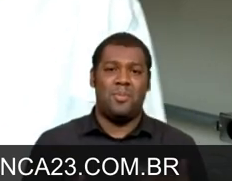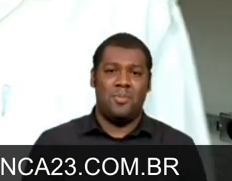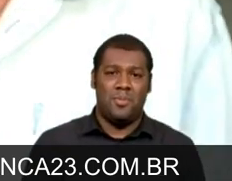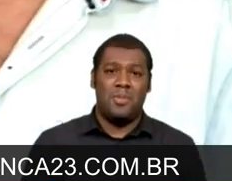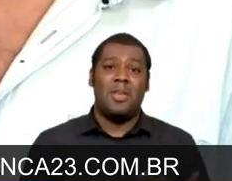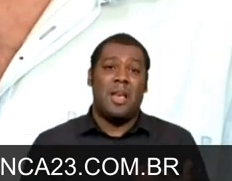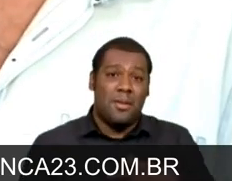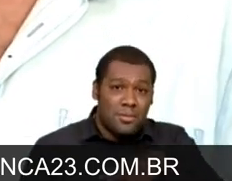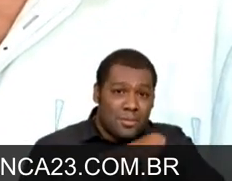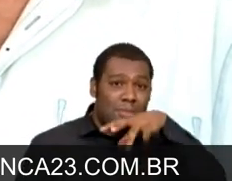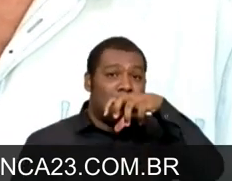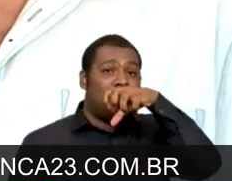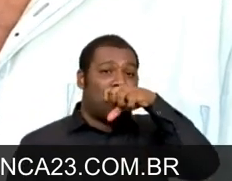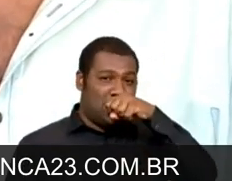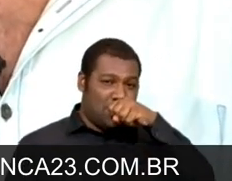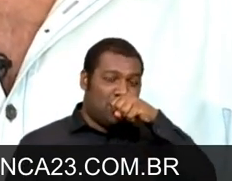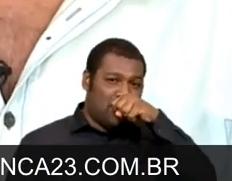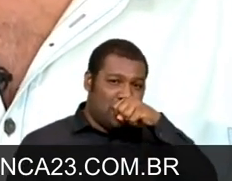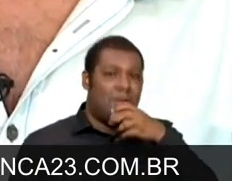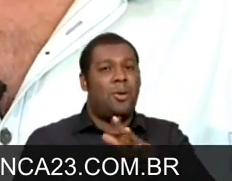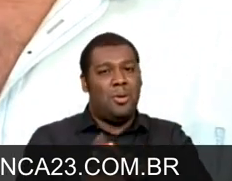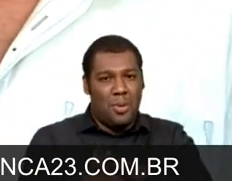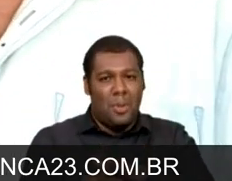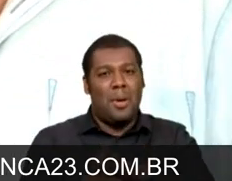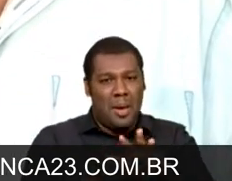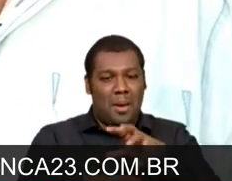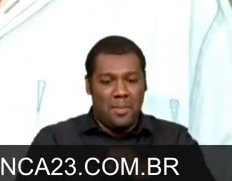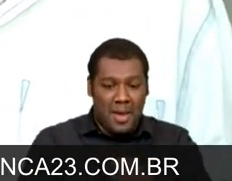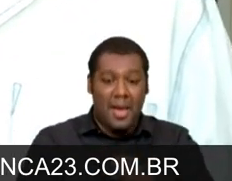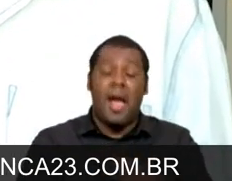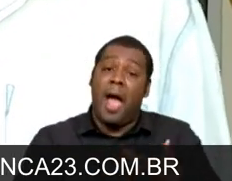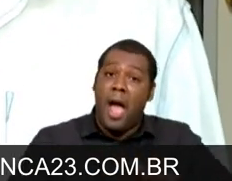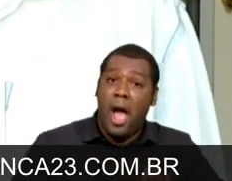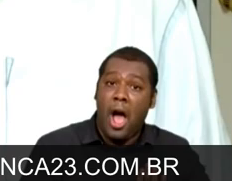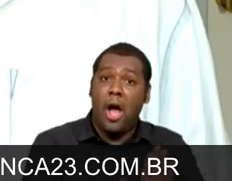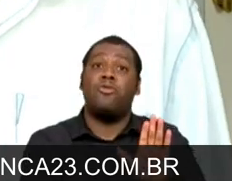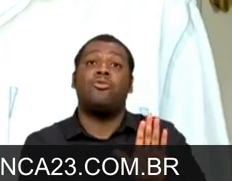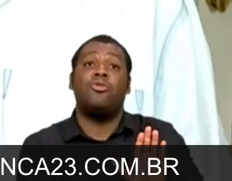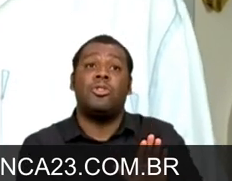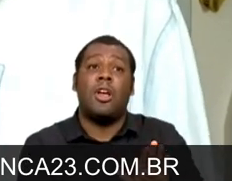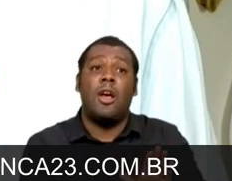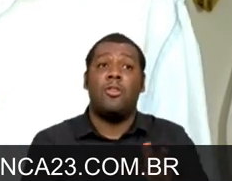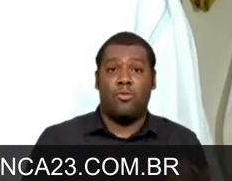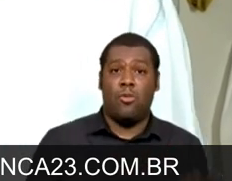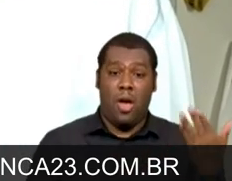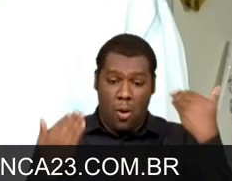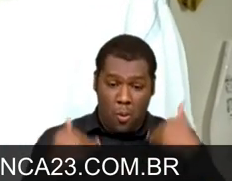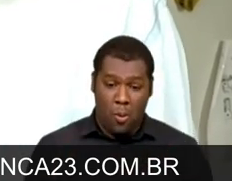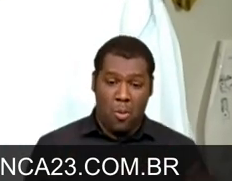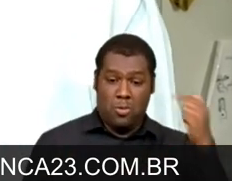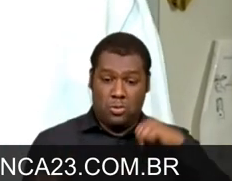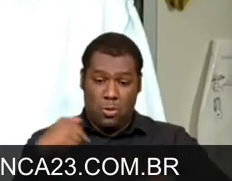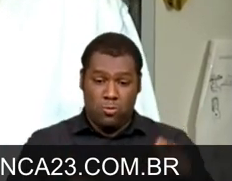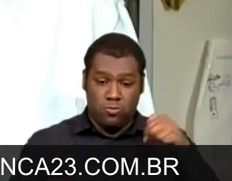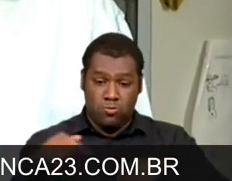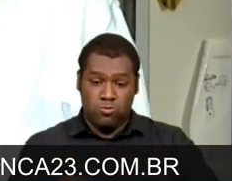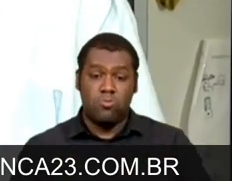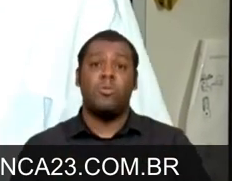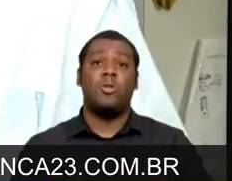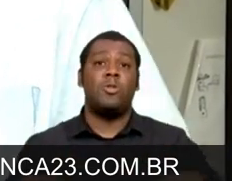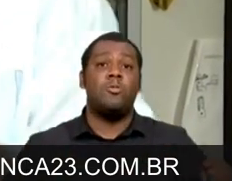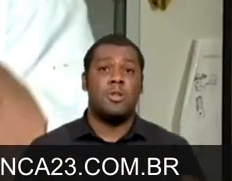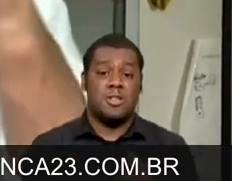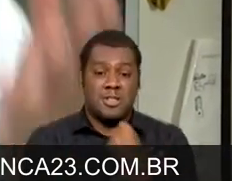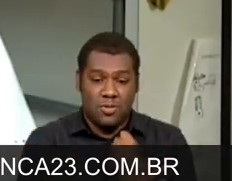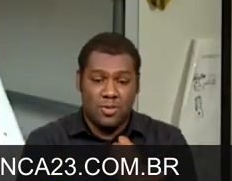via respiratória. Então a gente vai desenvolver a imunidade da mucosa respiratória, antes de